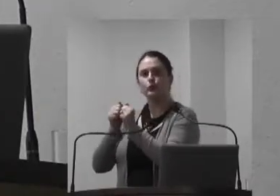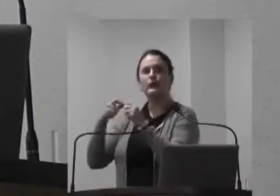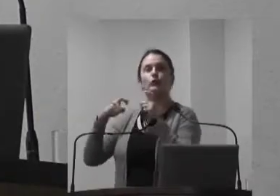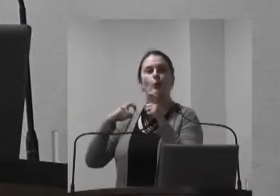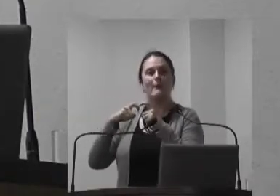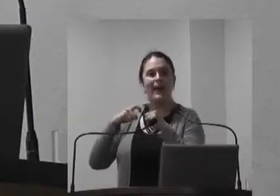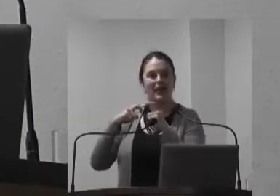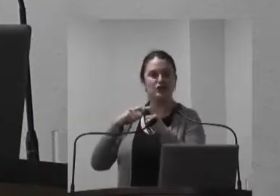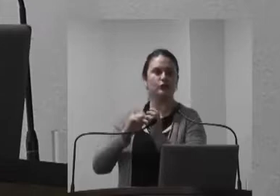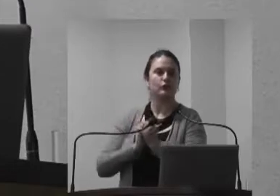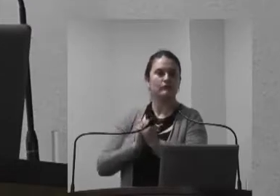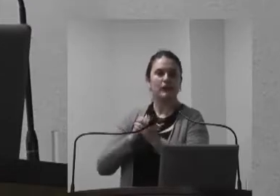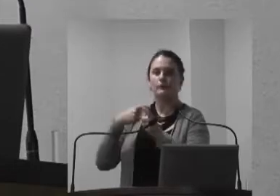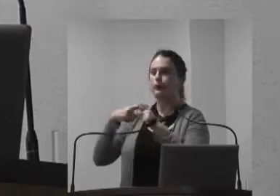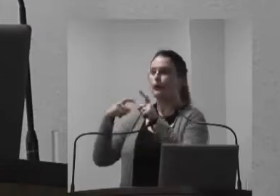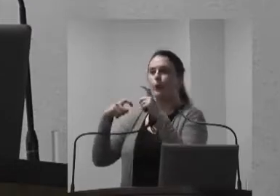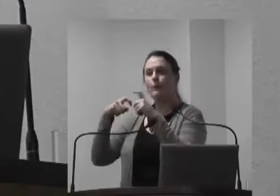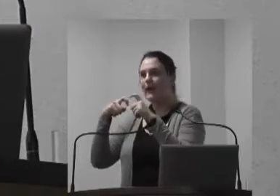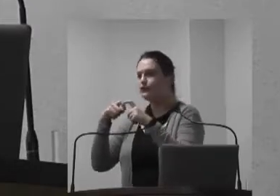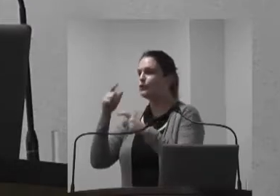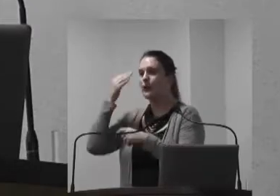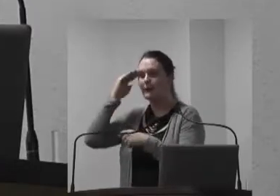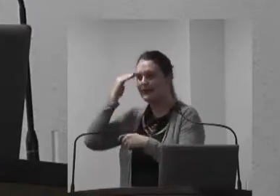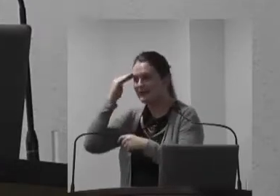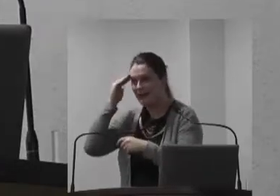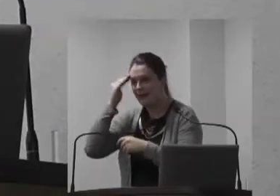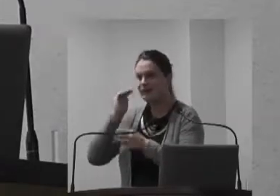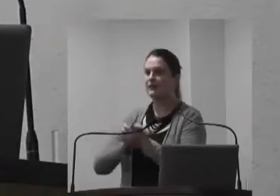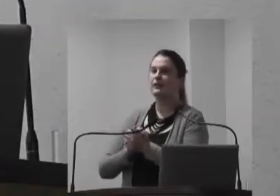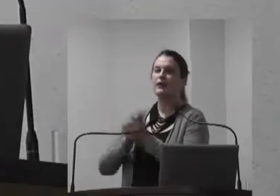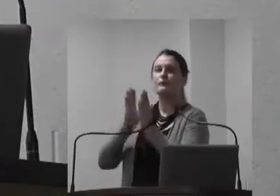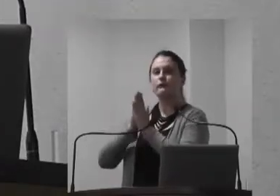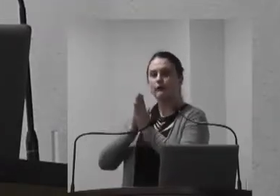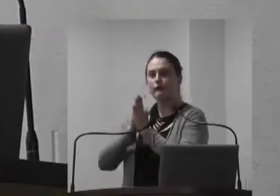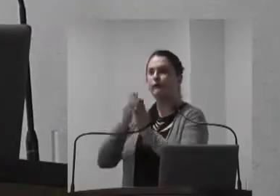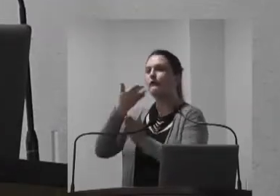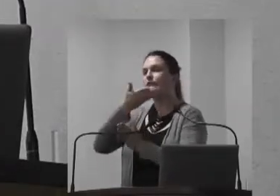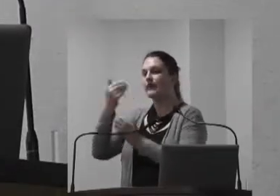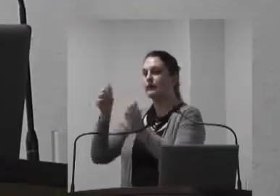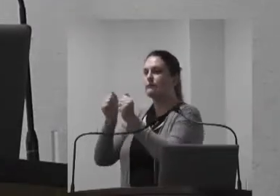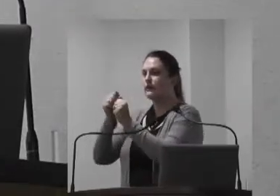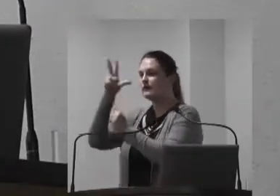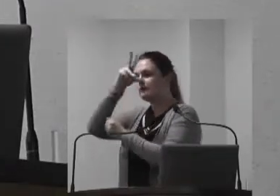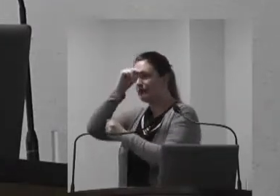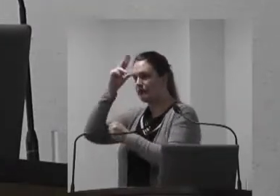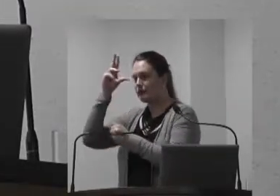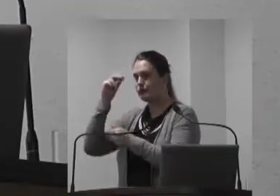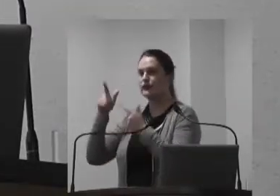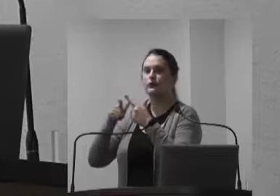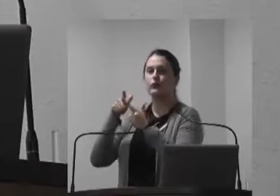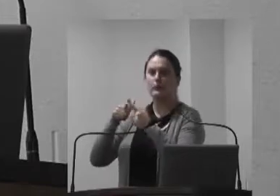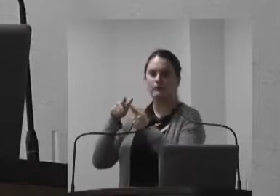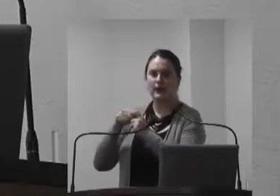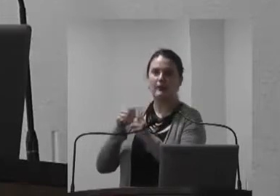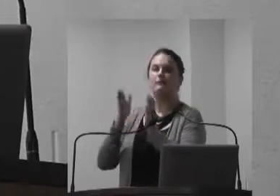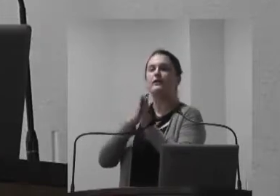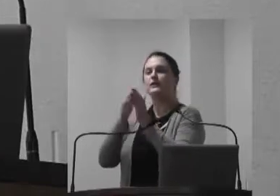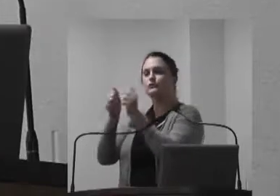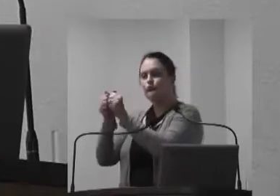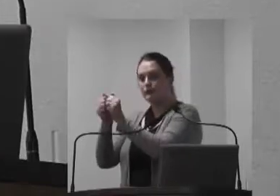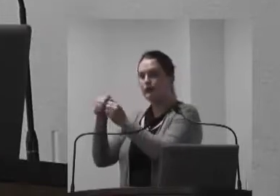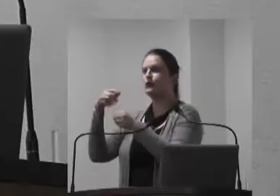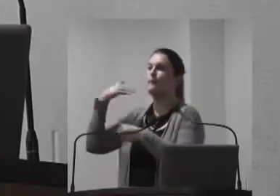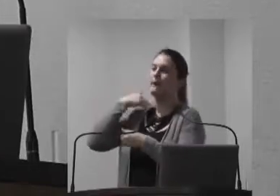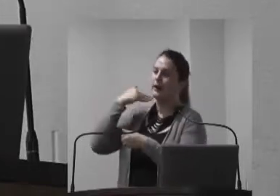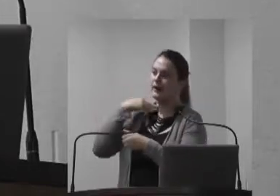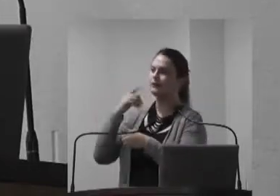venha junto comigo no médico, porque o médico não me entende. Por favor, venha comigo na prefeitura, estou com problema.